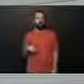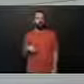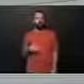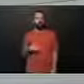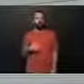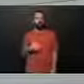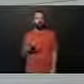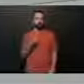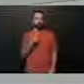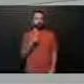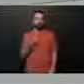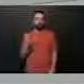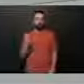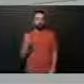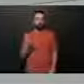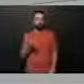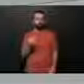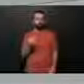40 agora. Vamos lá.